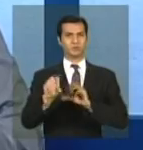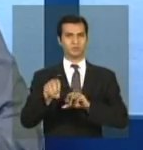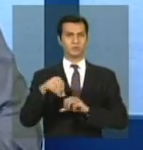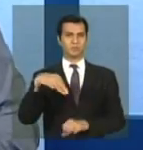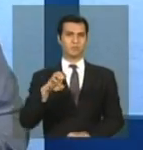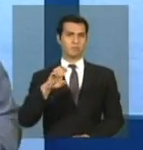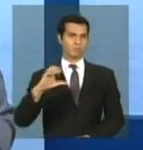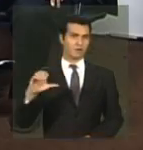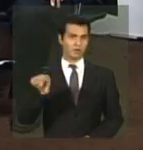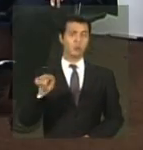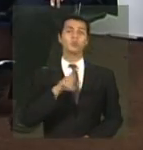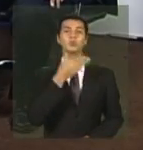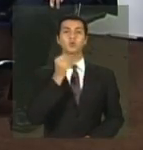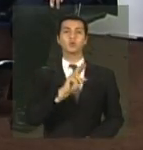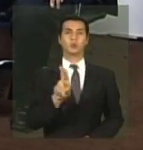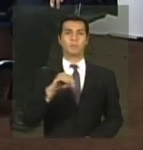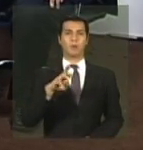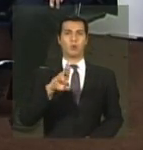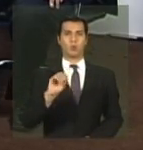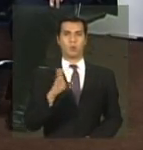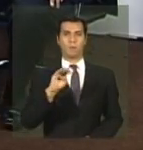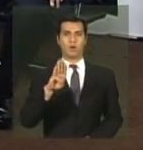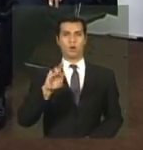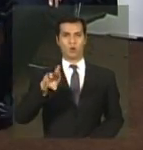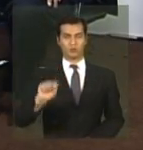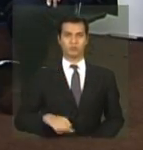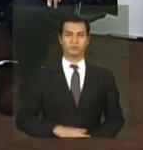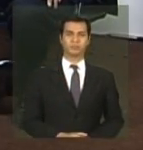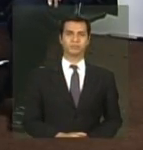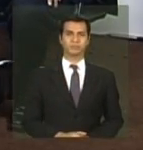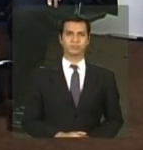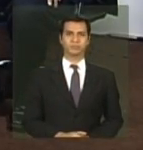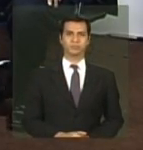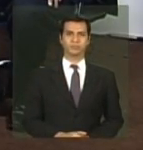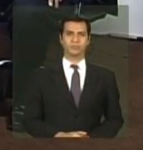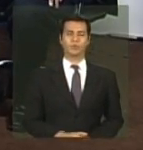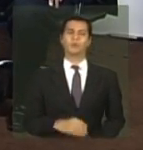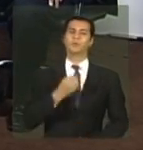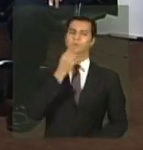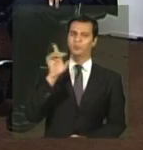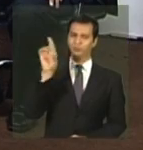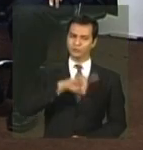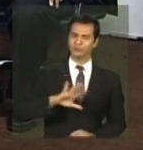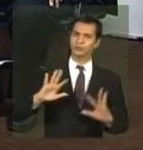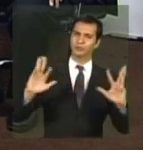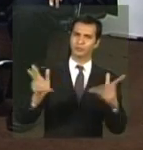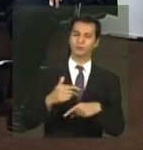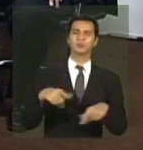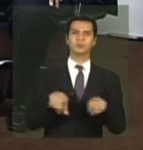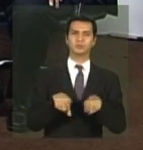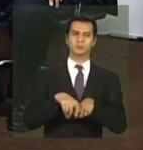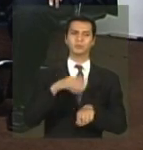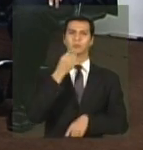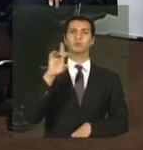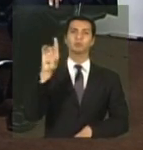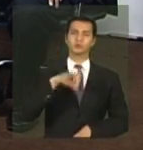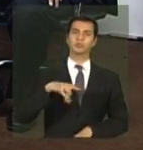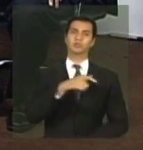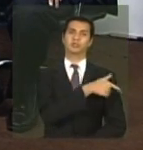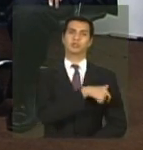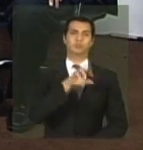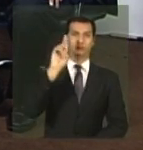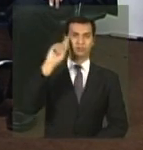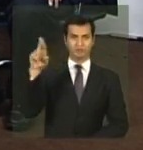Barros. Tudo bom? Bom dia a todos, bom dia a todas, bom dia gestores municipais do